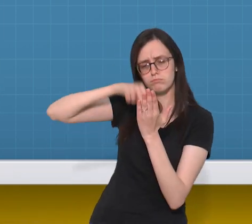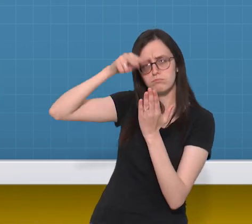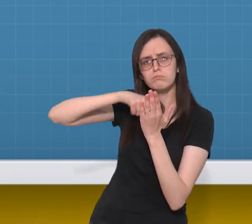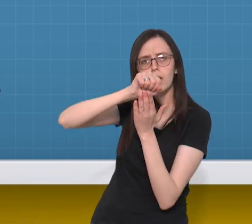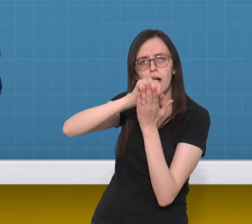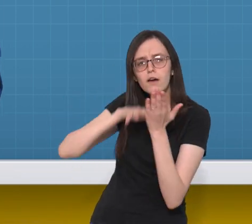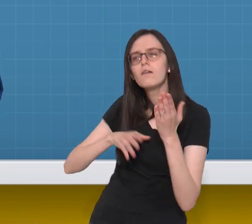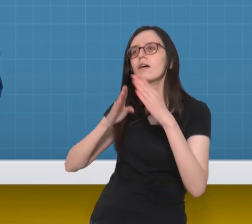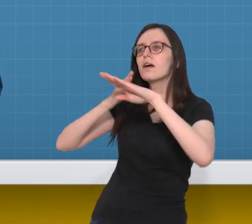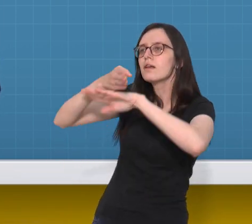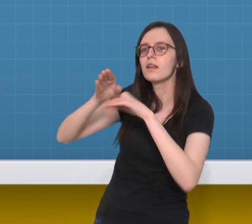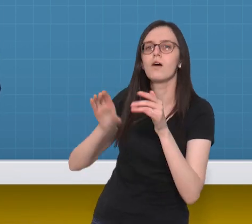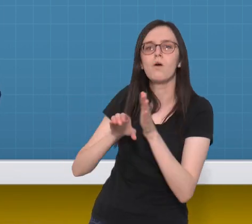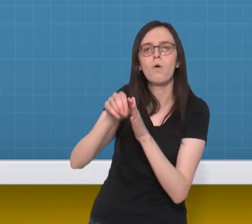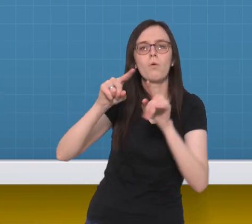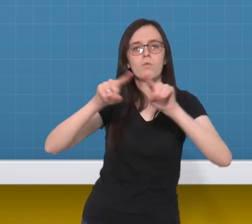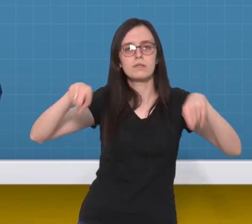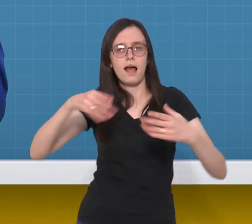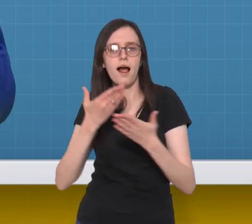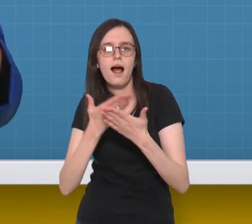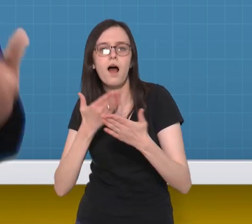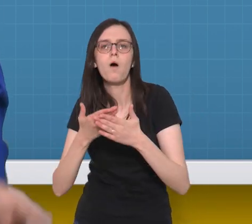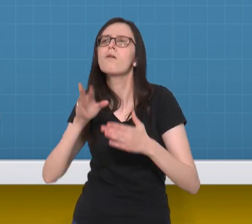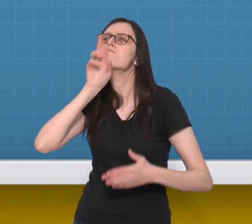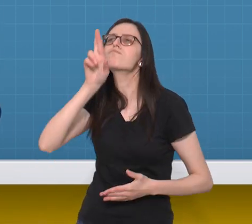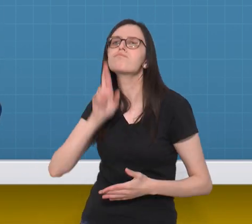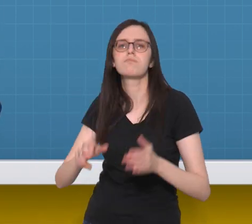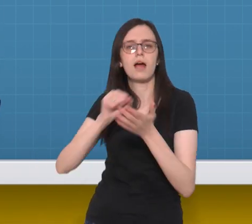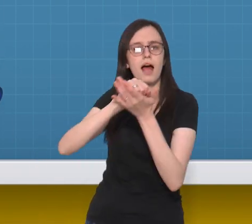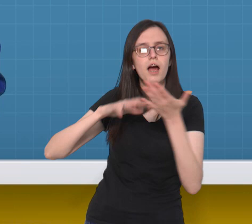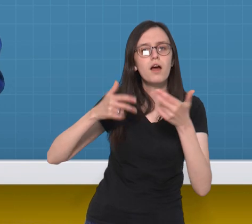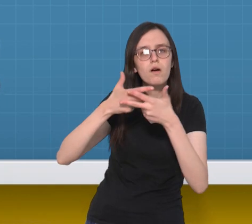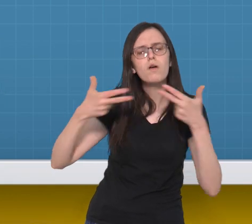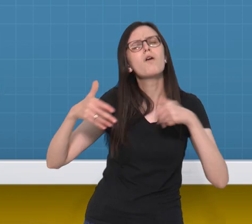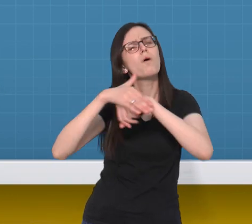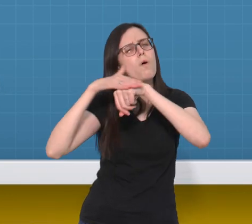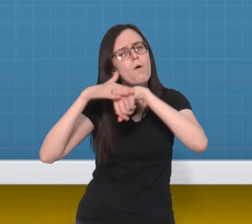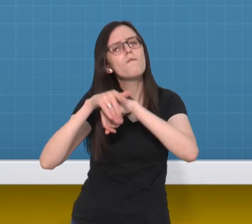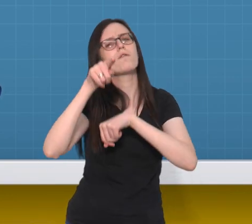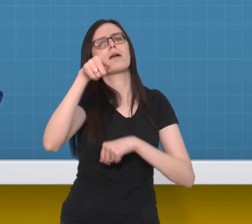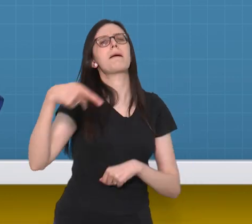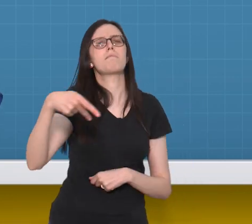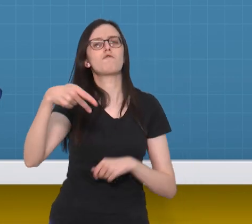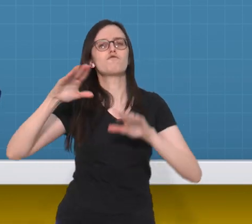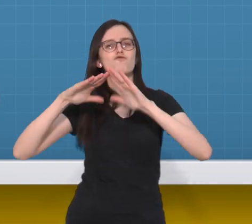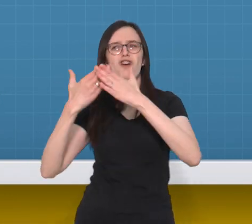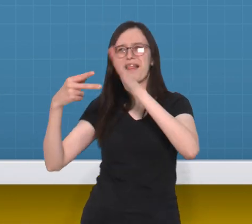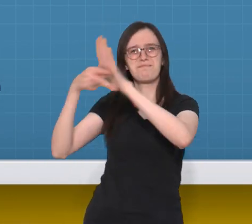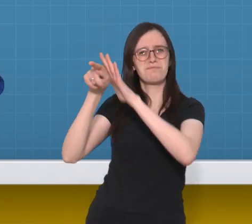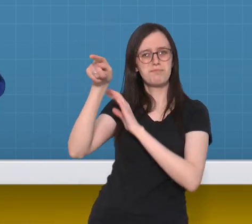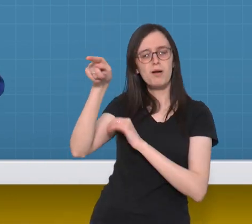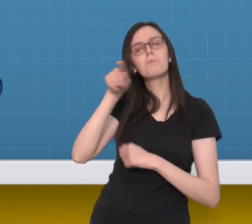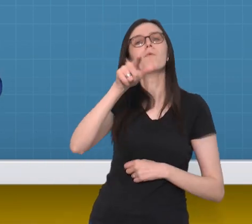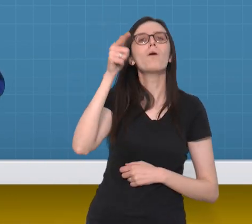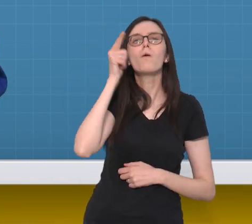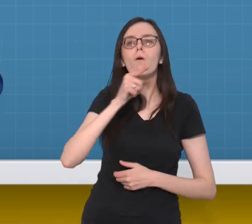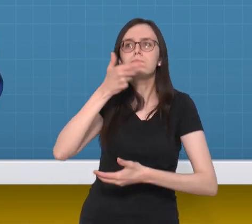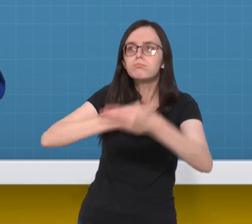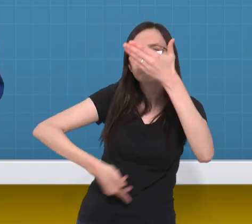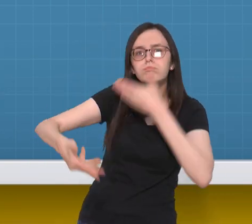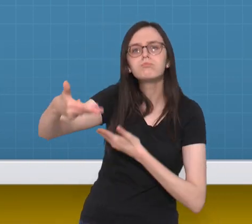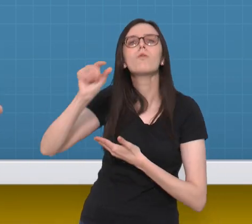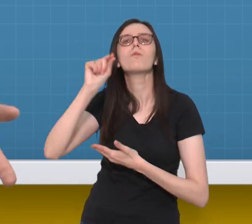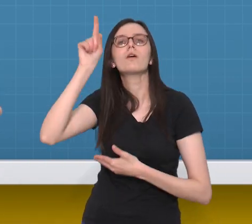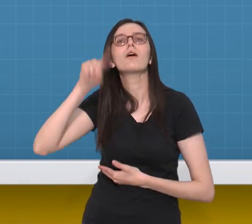suas atividades, entre no Google Classroom, realize os exercícios, fale com o seu professor na escola. Você